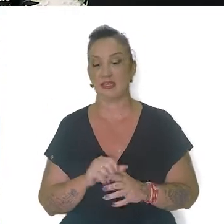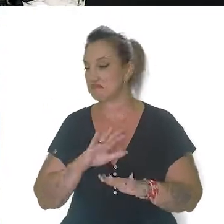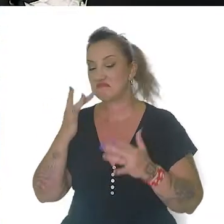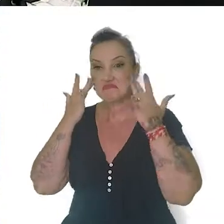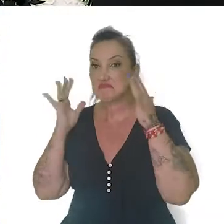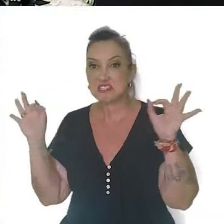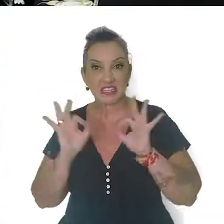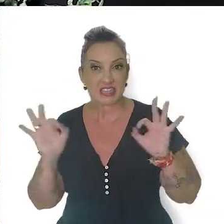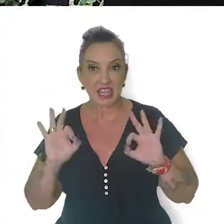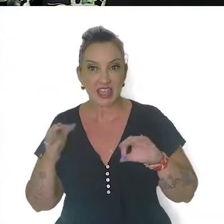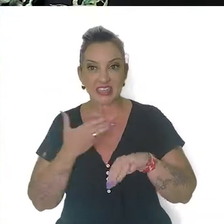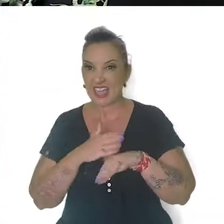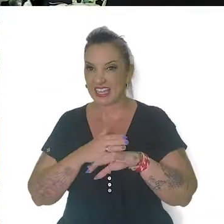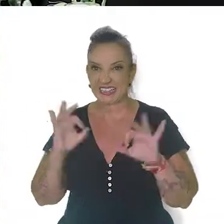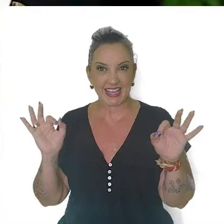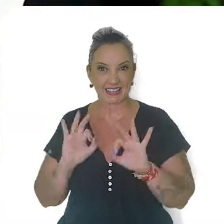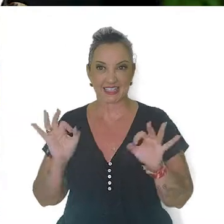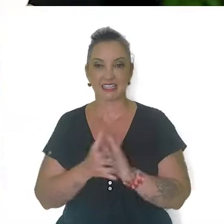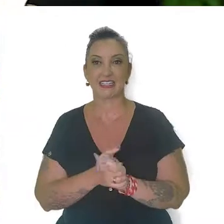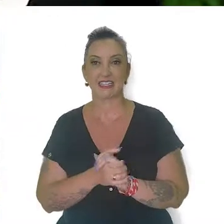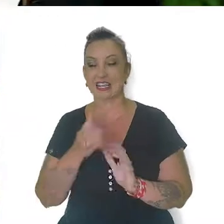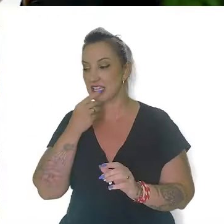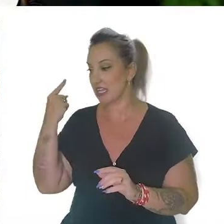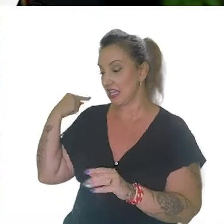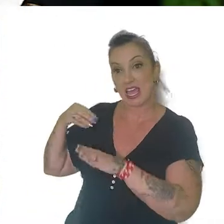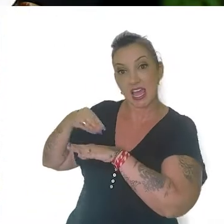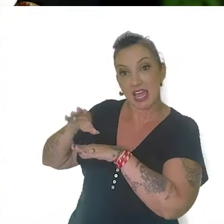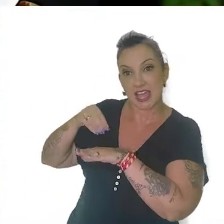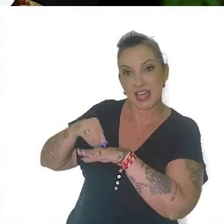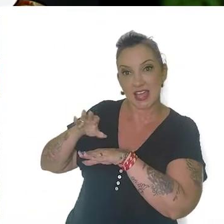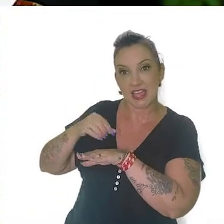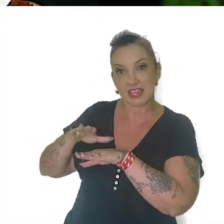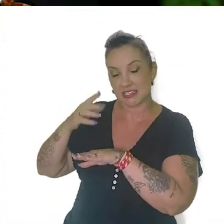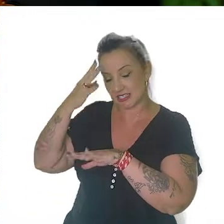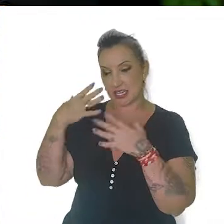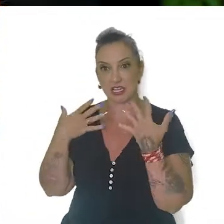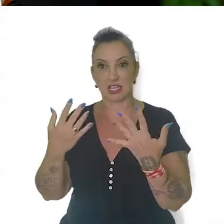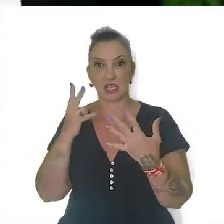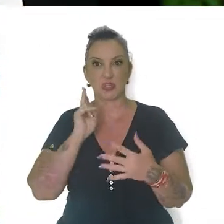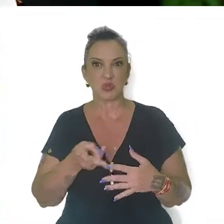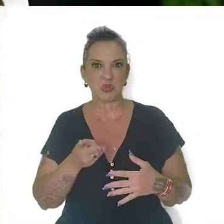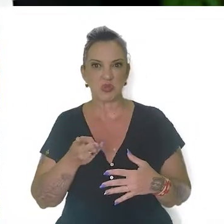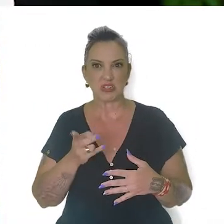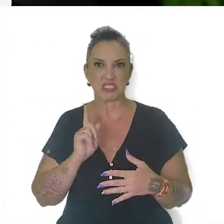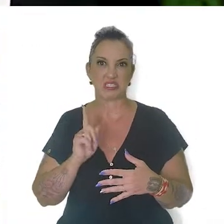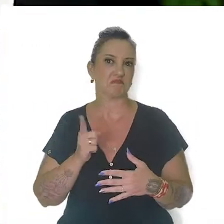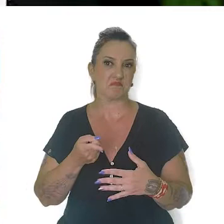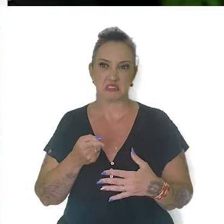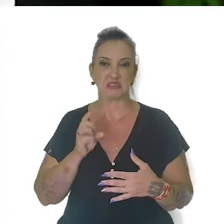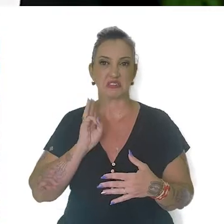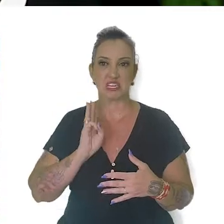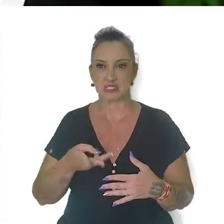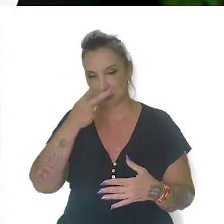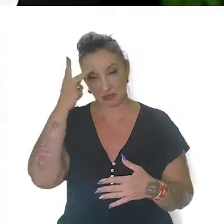sem ter mínima, nem um pingo de técnica. Né? Ele atrás de mim, me orientando, assim, já para um público de 2-3 mil pessoas. Foi